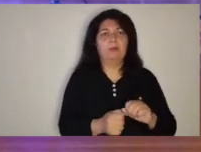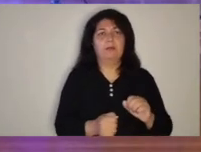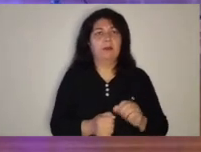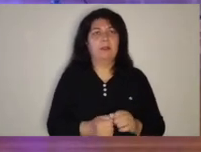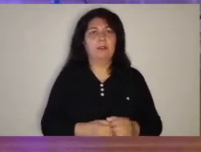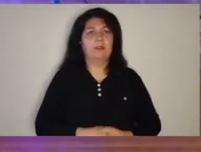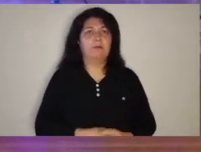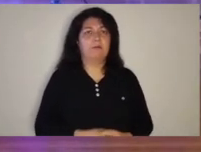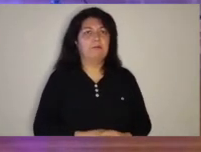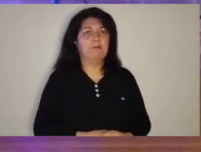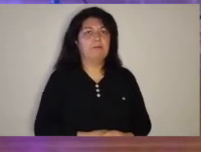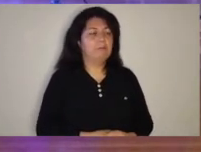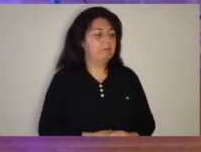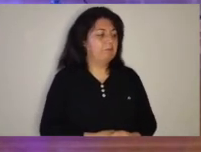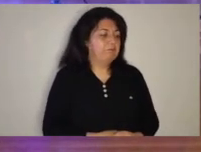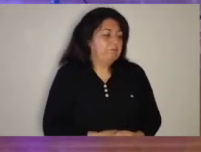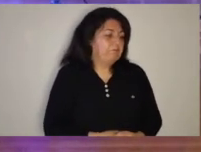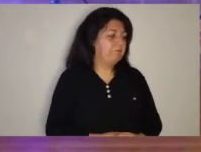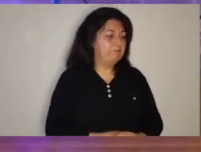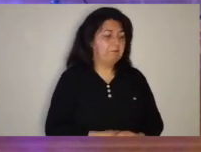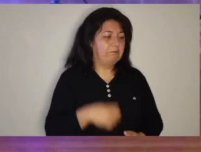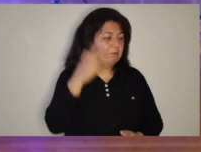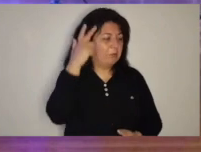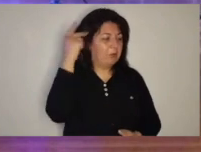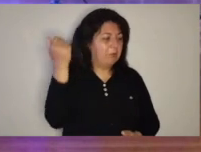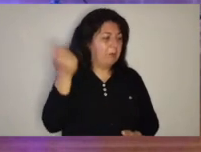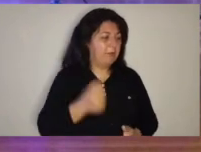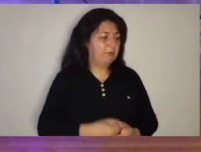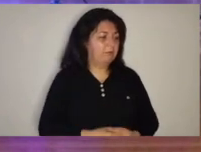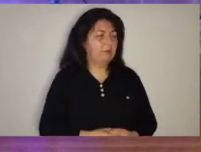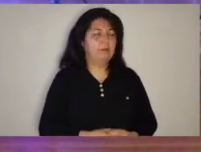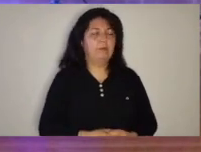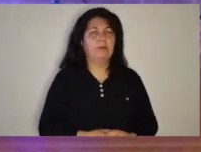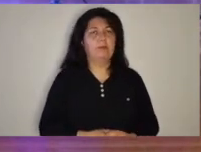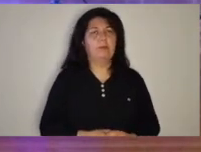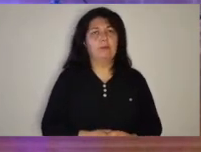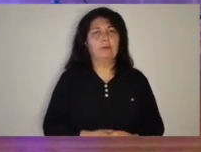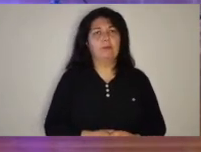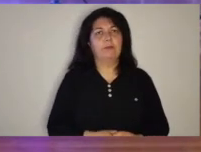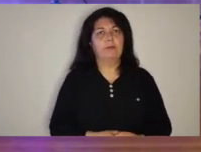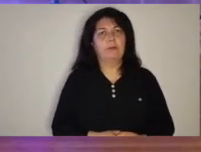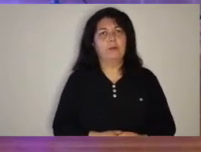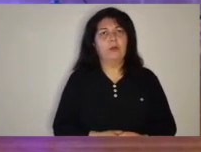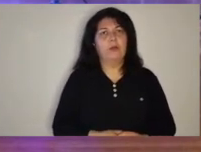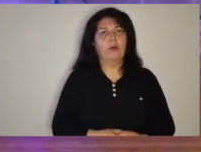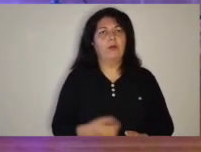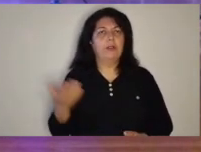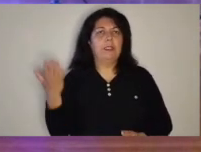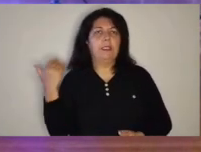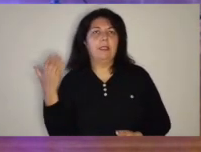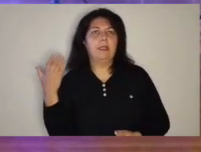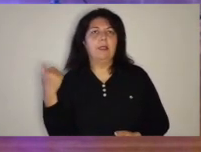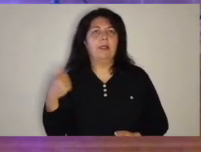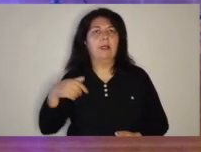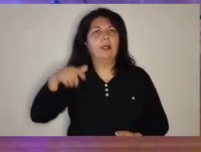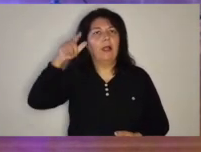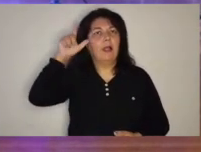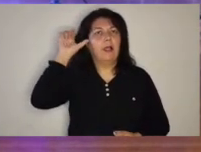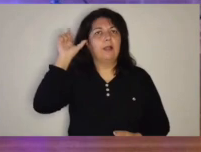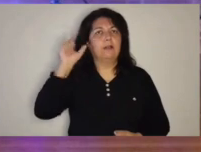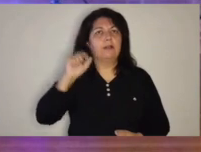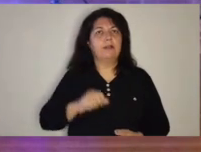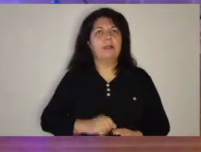E há dois motivos que eu penso que pode ter acontecido. Eles se acostumaram. O extraordinário se